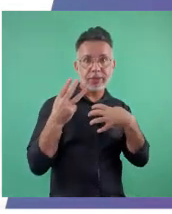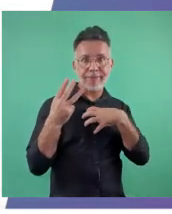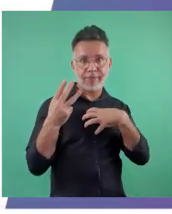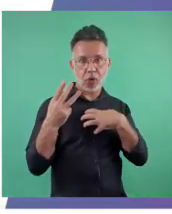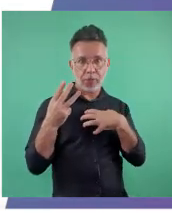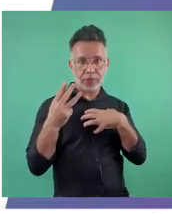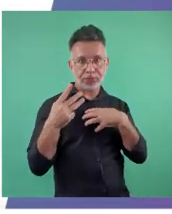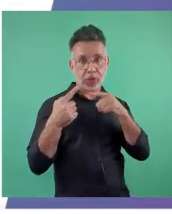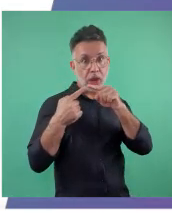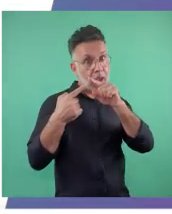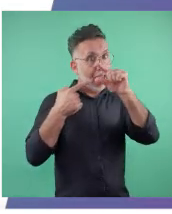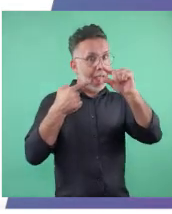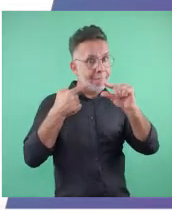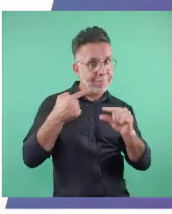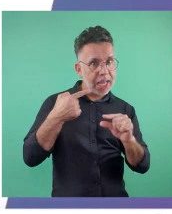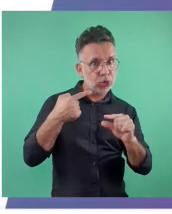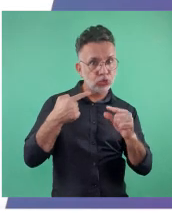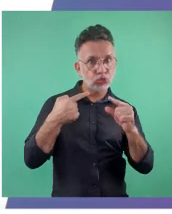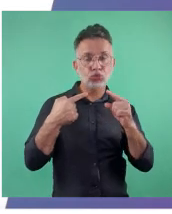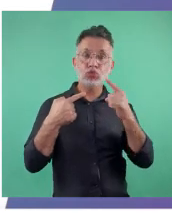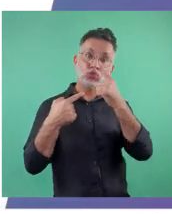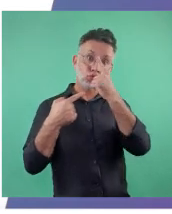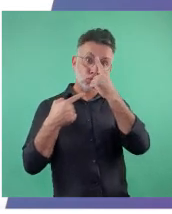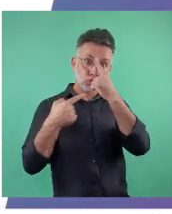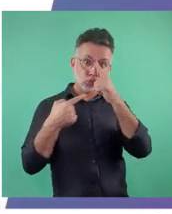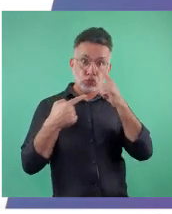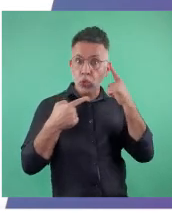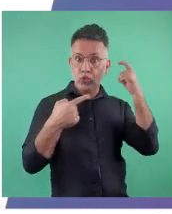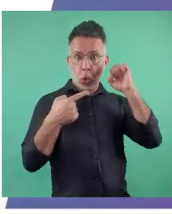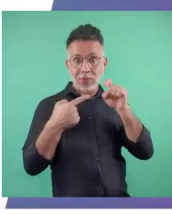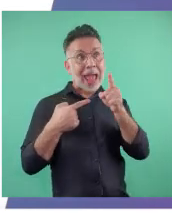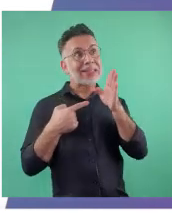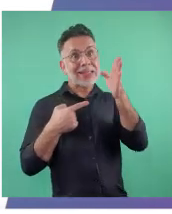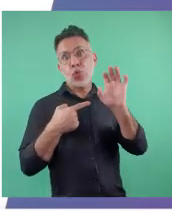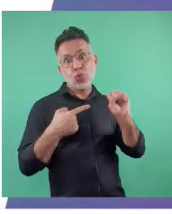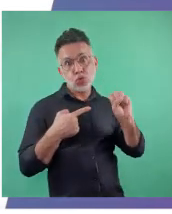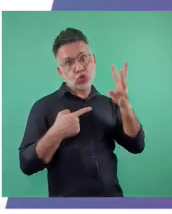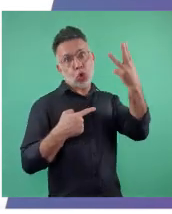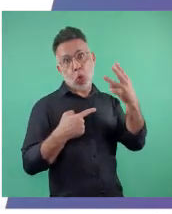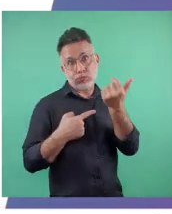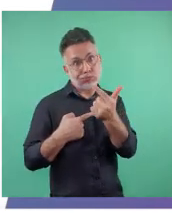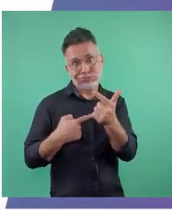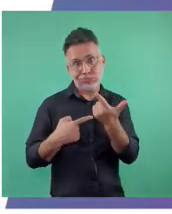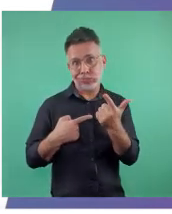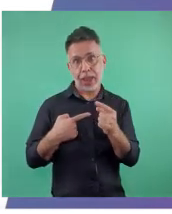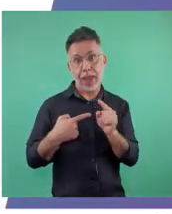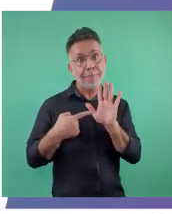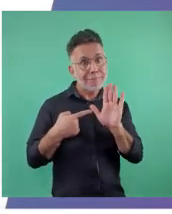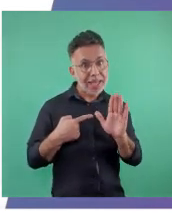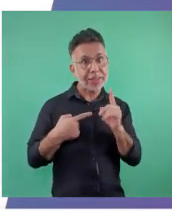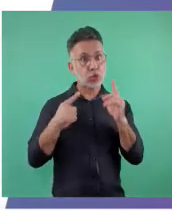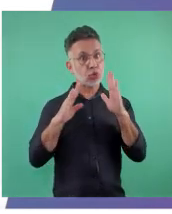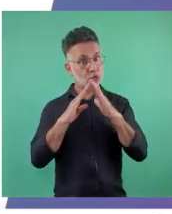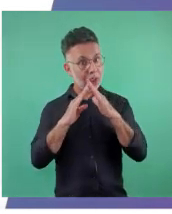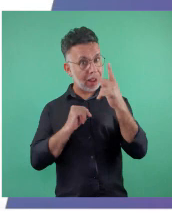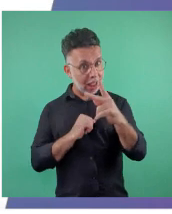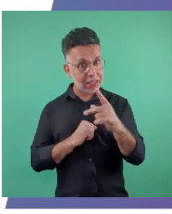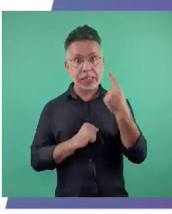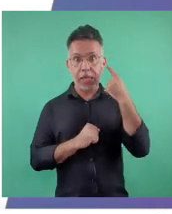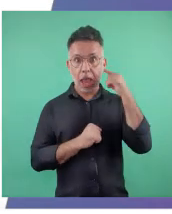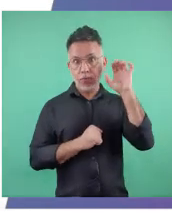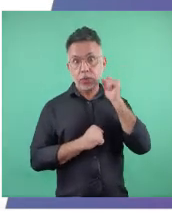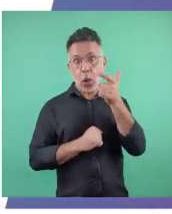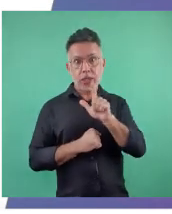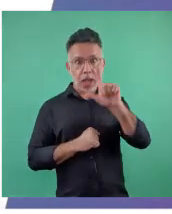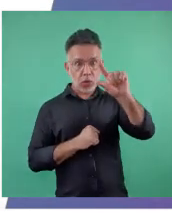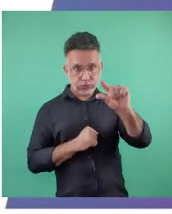caminhos, 3 maneiras. Ou você abaixa o som, então você está num show, você vai lá e abaixa o som, você não consegue, mas na sua casa, escutando o